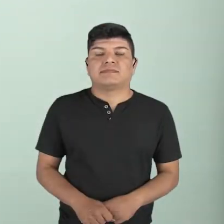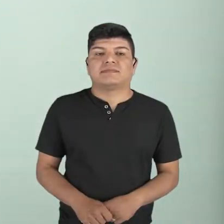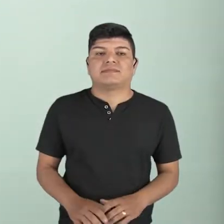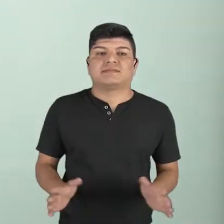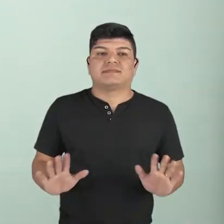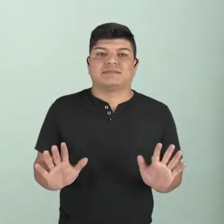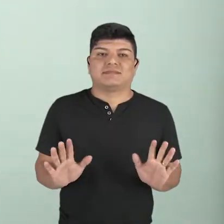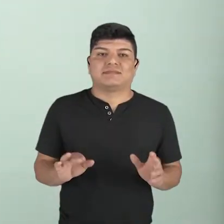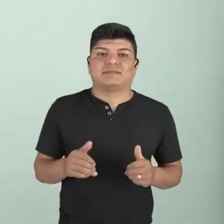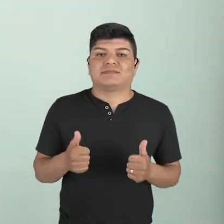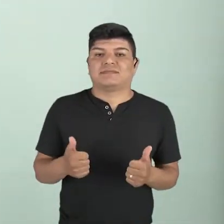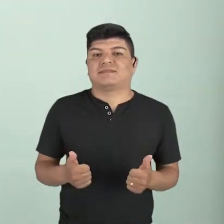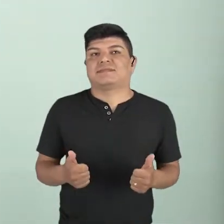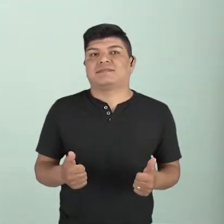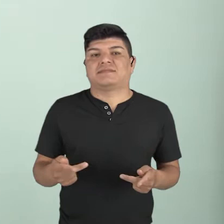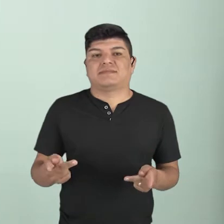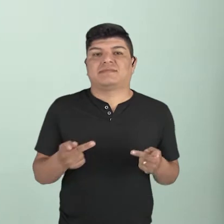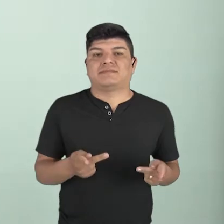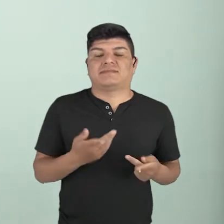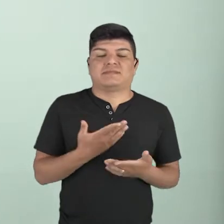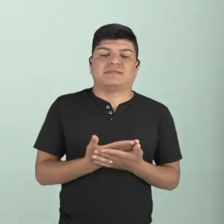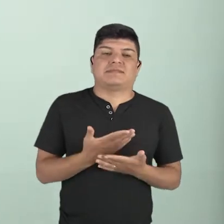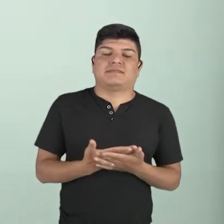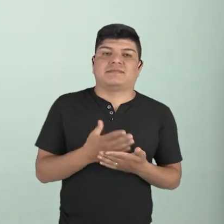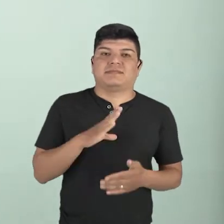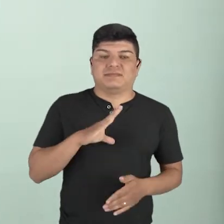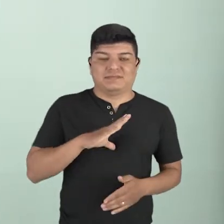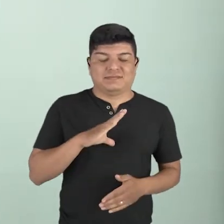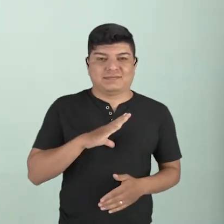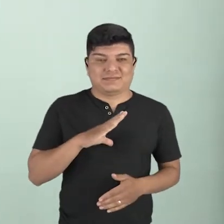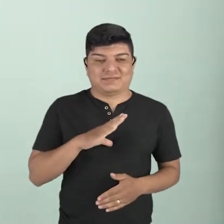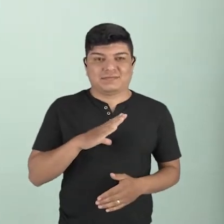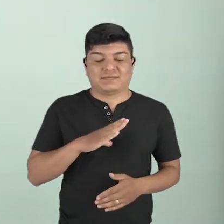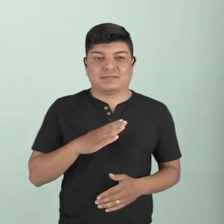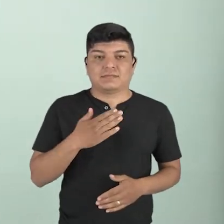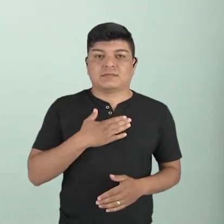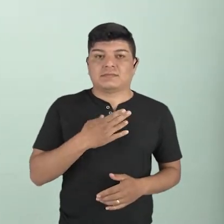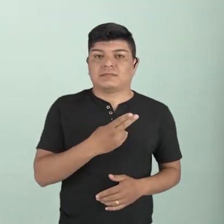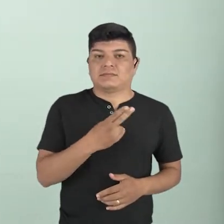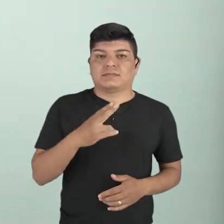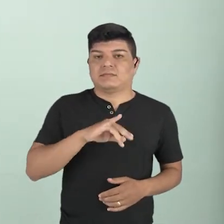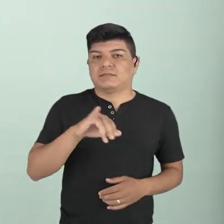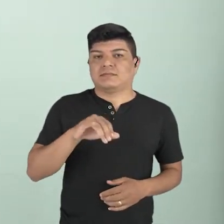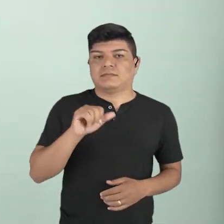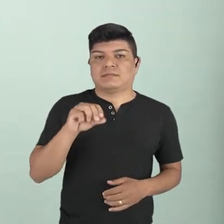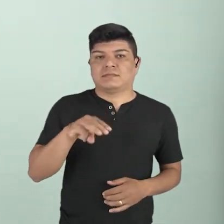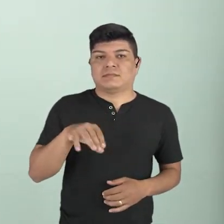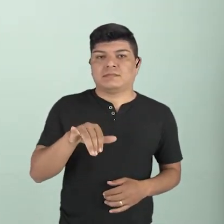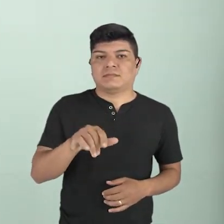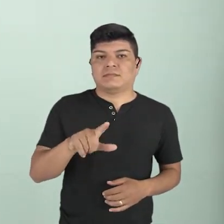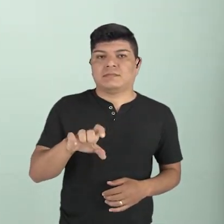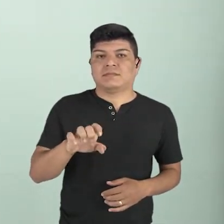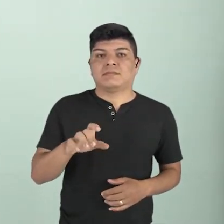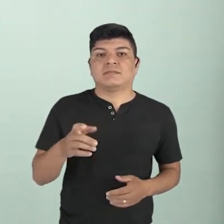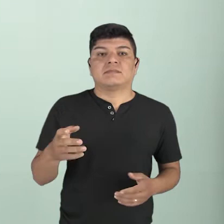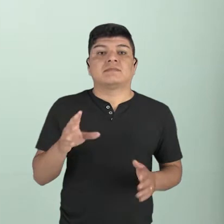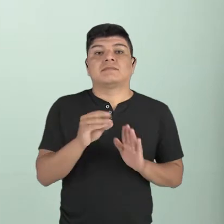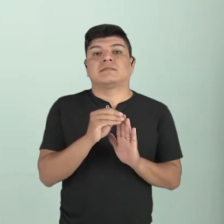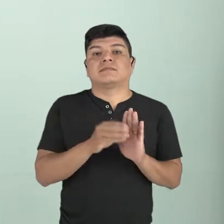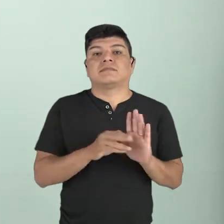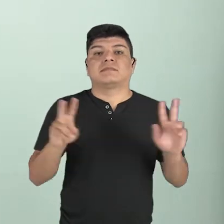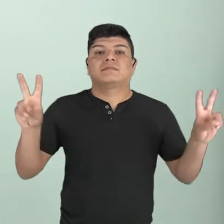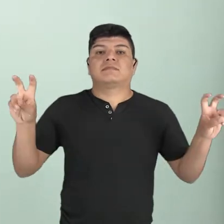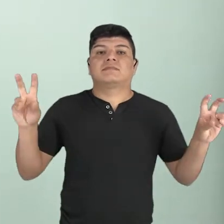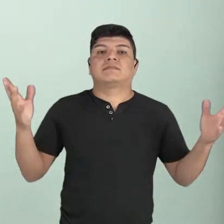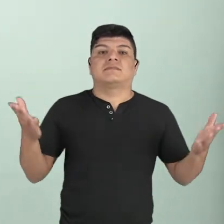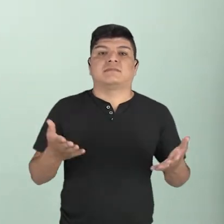Olá, galerinha, tudo bem? Bem-vindos à aula de Língua Portuguesa. Eu sou a professora Jamile Fontinelli e o nosso conteúdo de